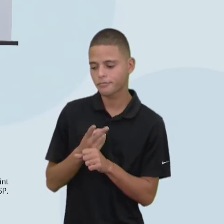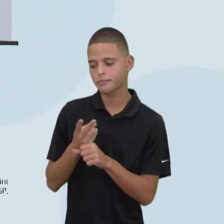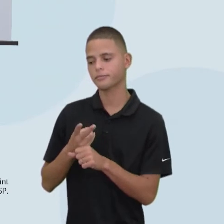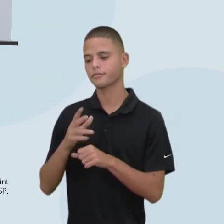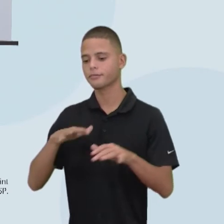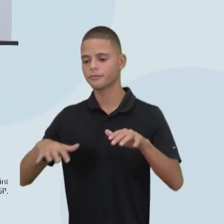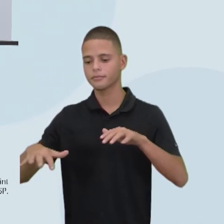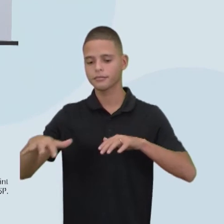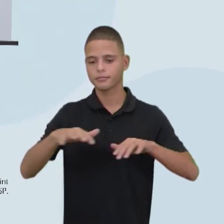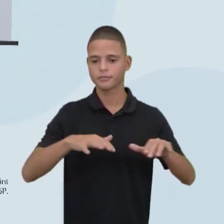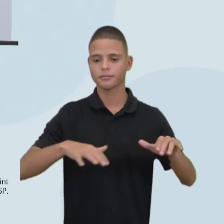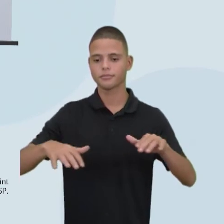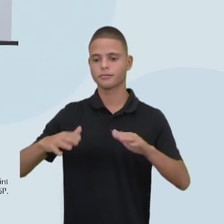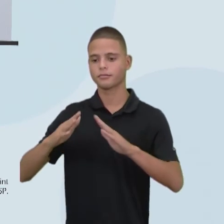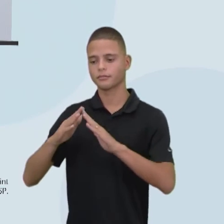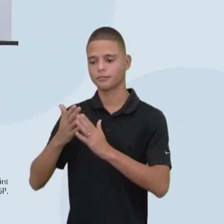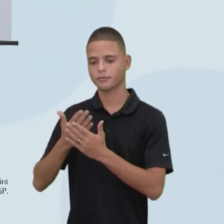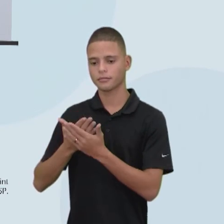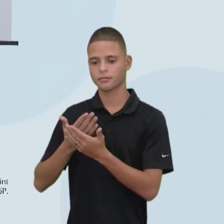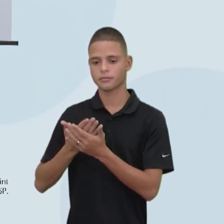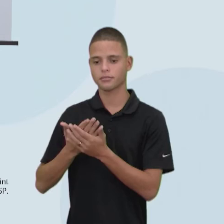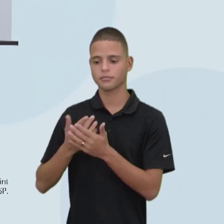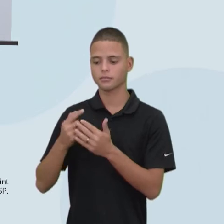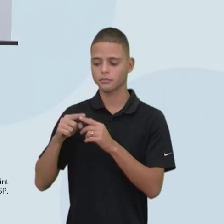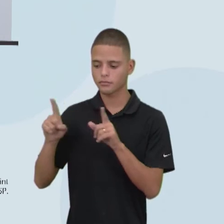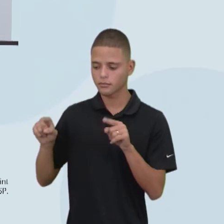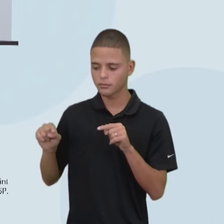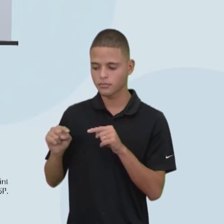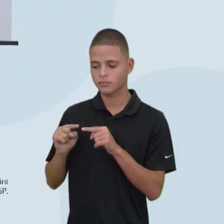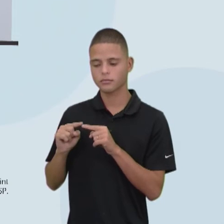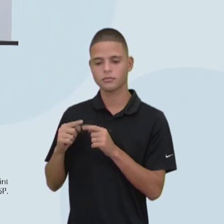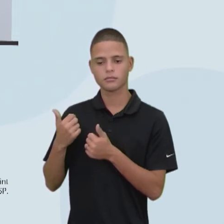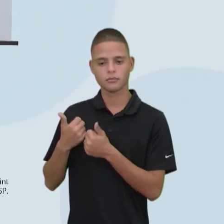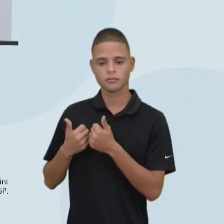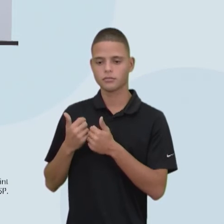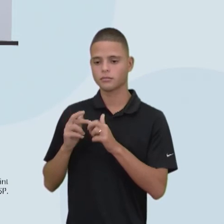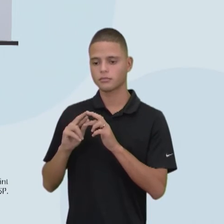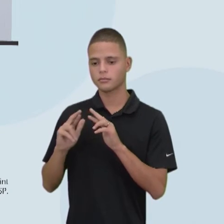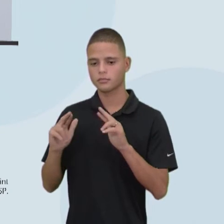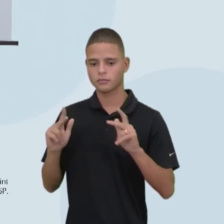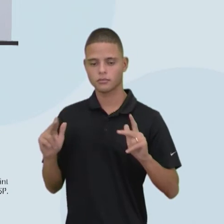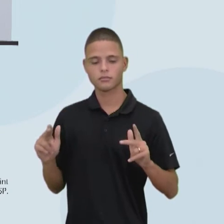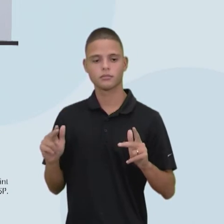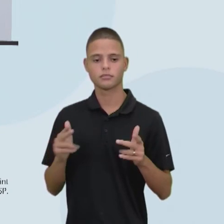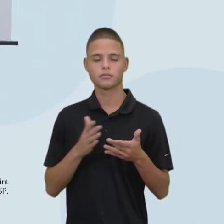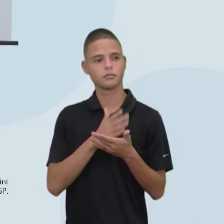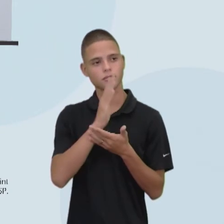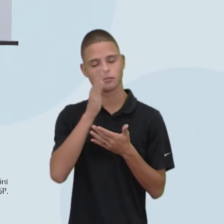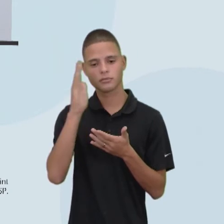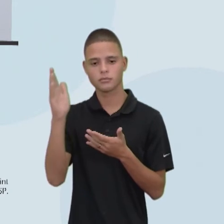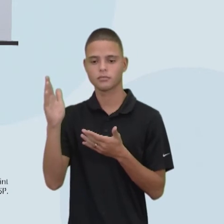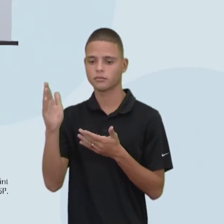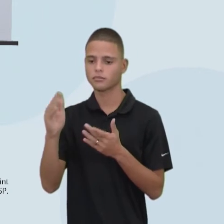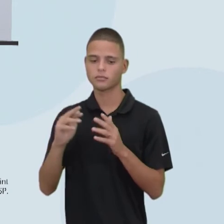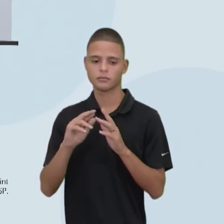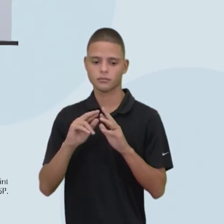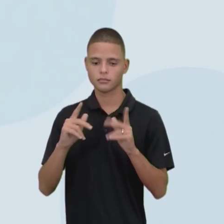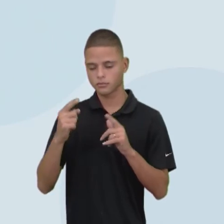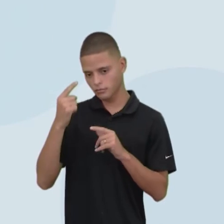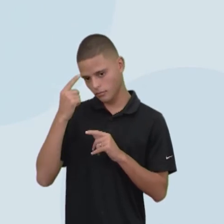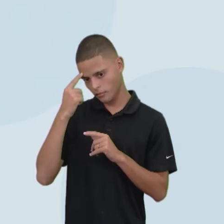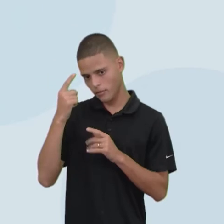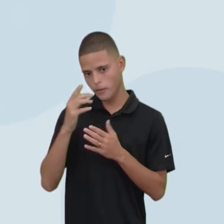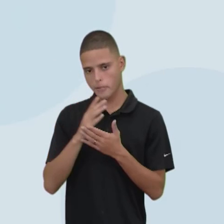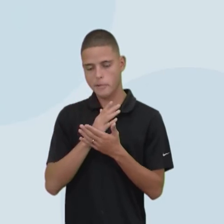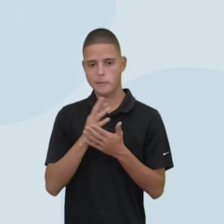da escola. A quadra, um anfiteatro se tiver, o pátio, a sala de leitura, biblioteca, enfim, corredores. Pense em